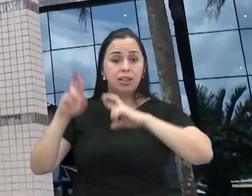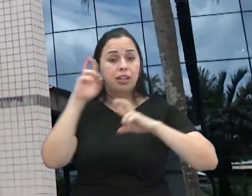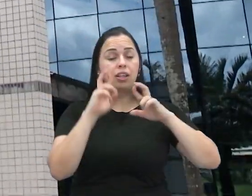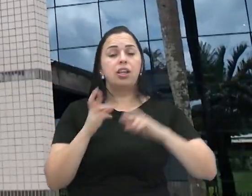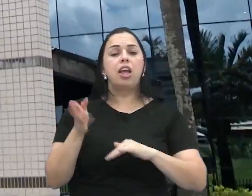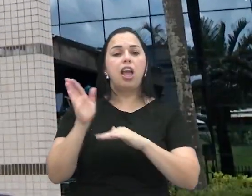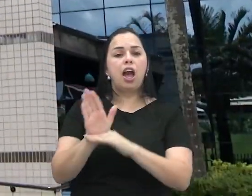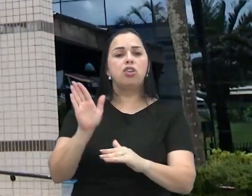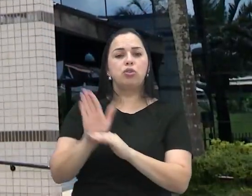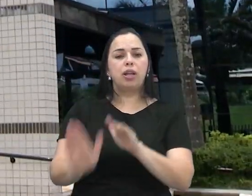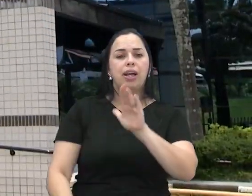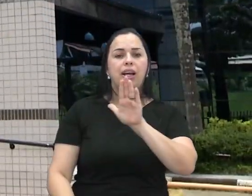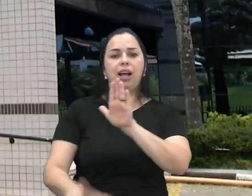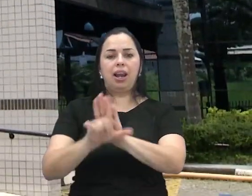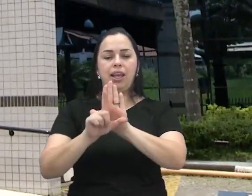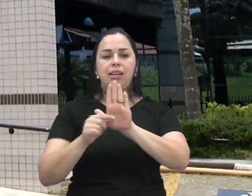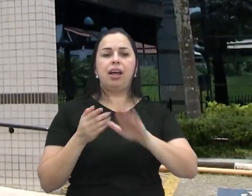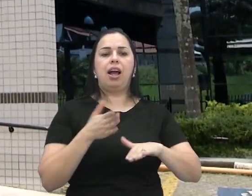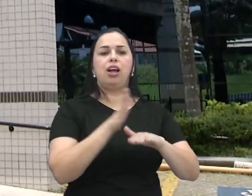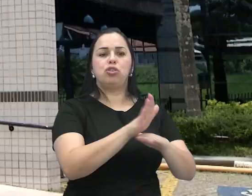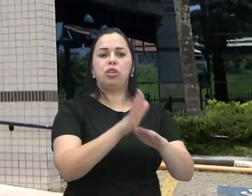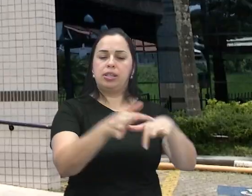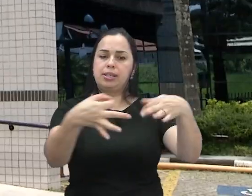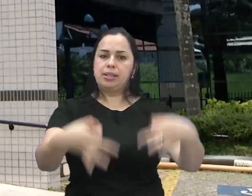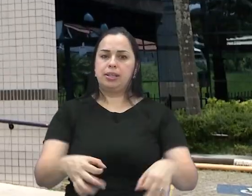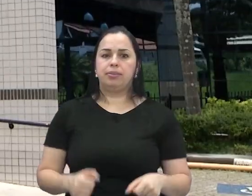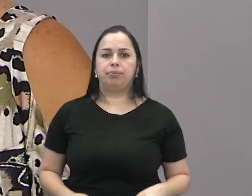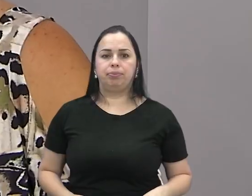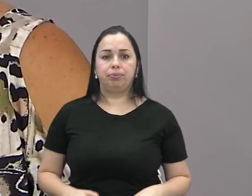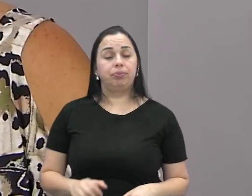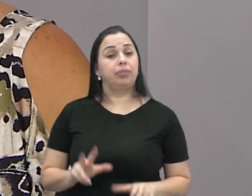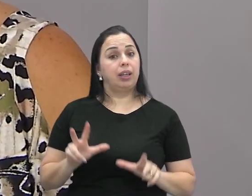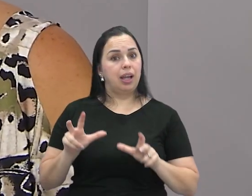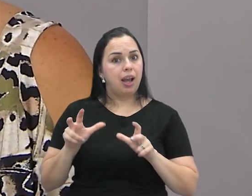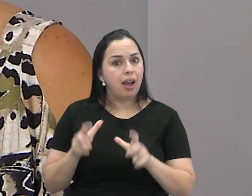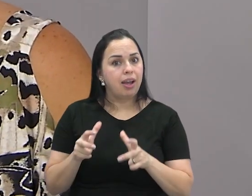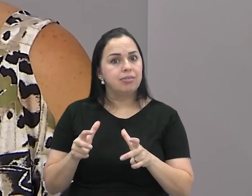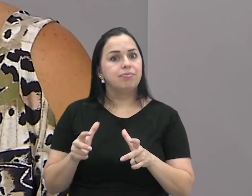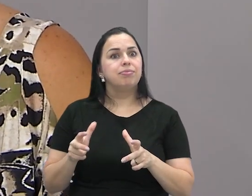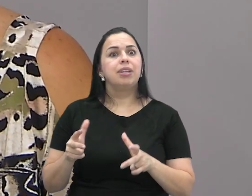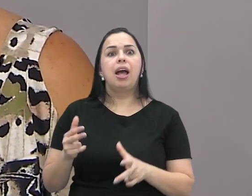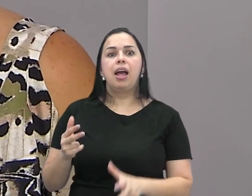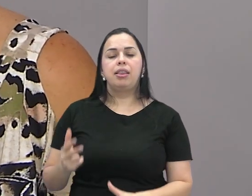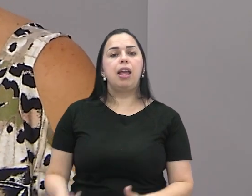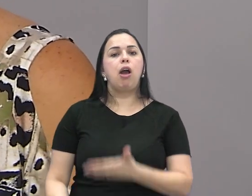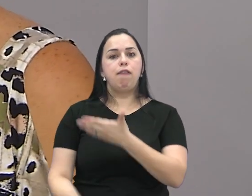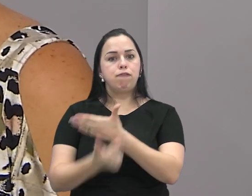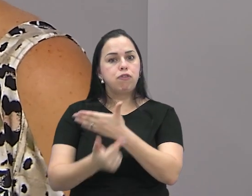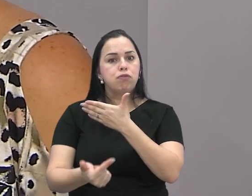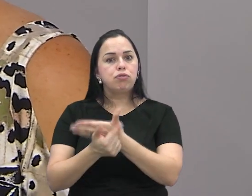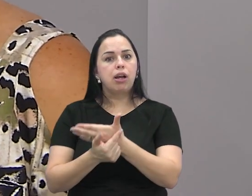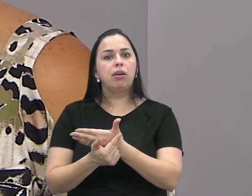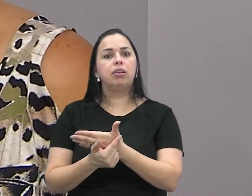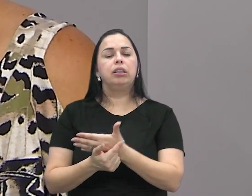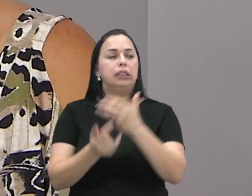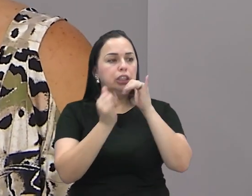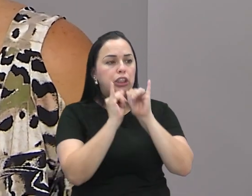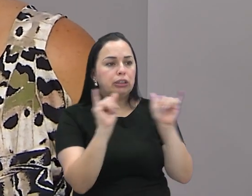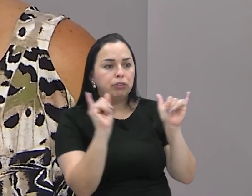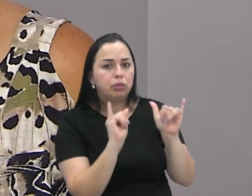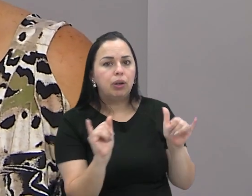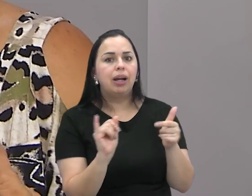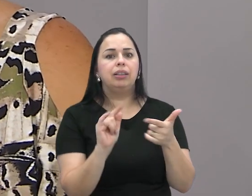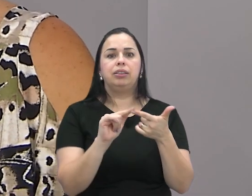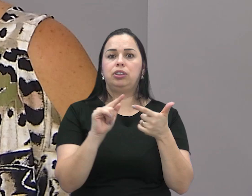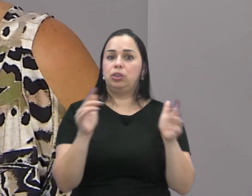políticas públicas atendam a população de forma efetiva. A Câmara ela tem esse papel de tanto